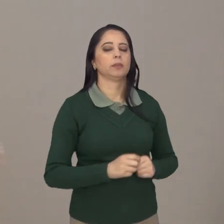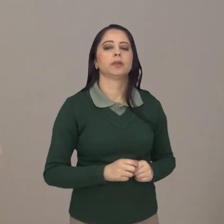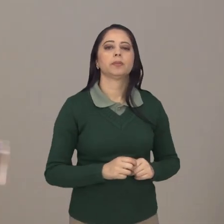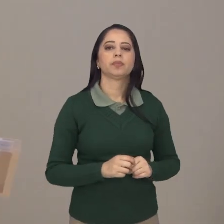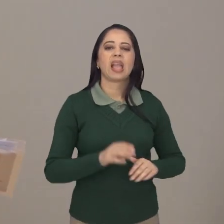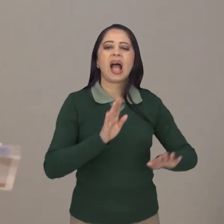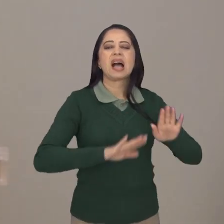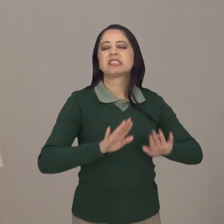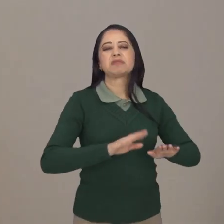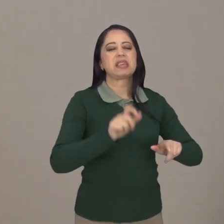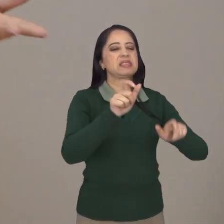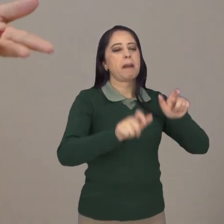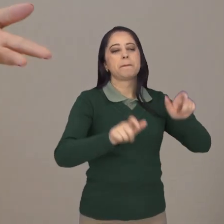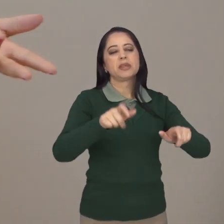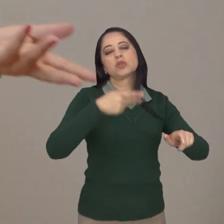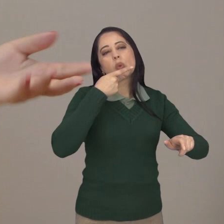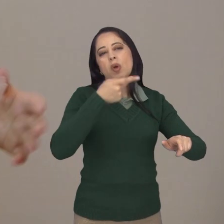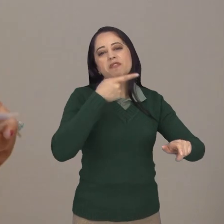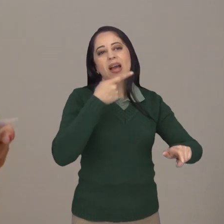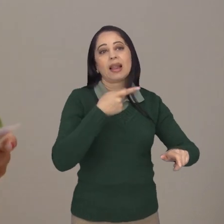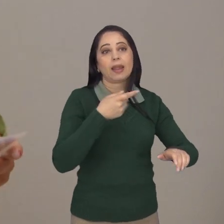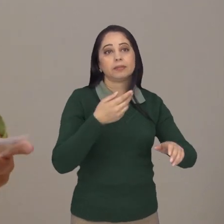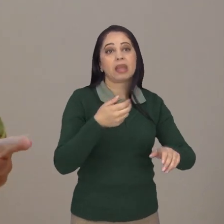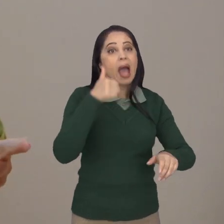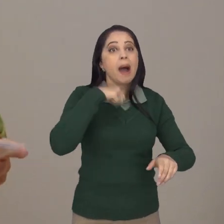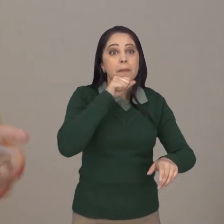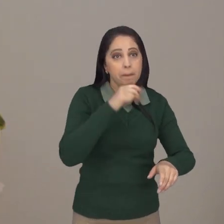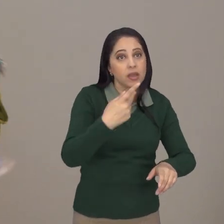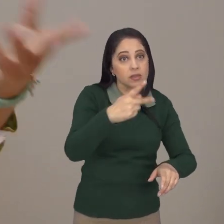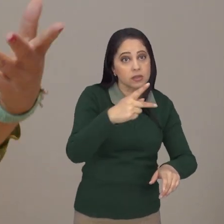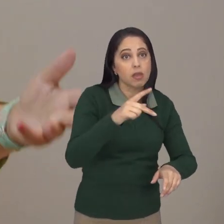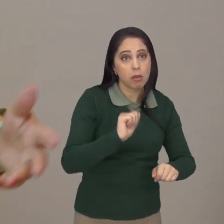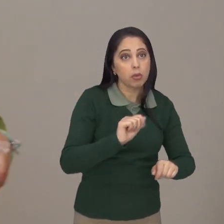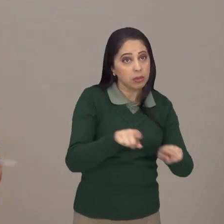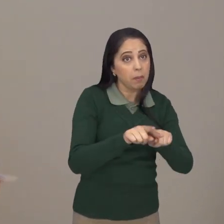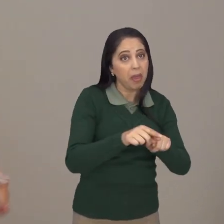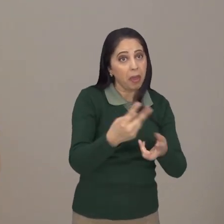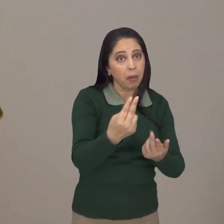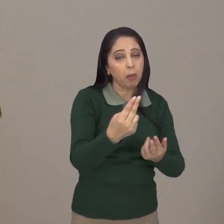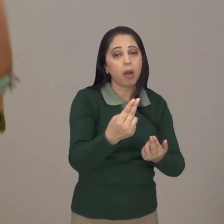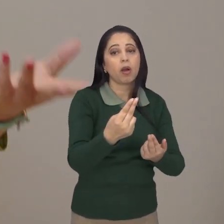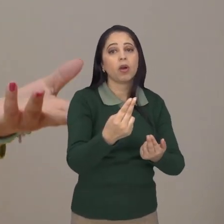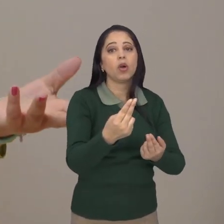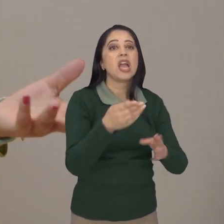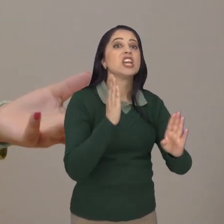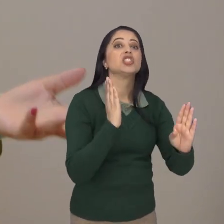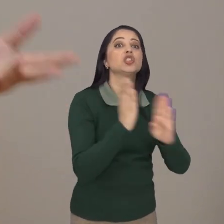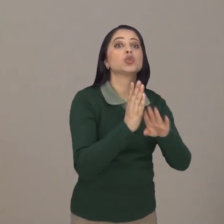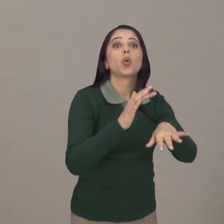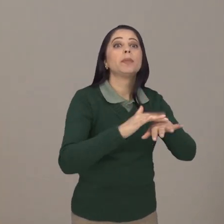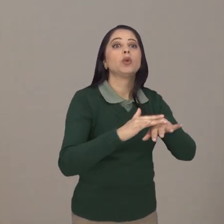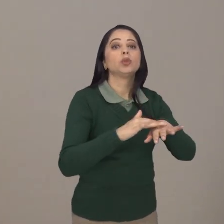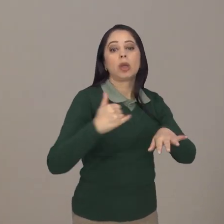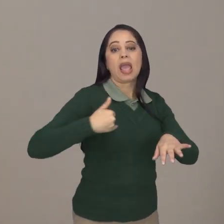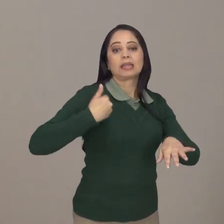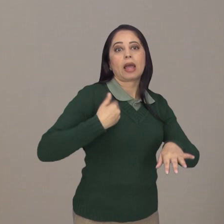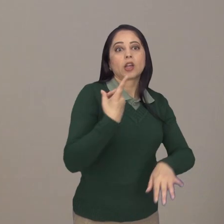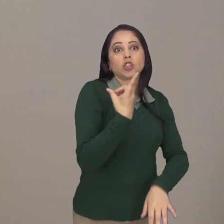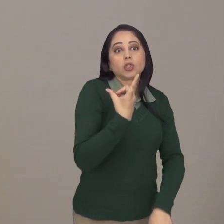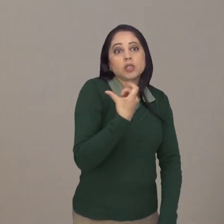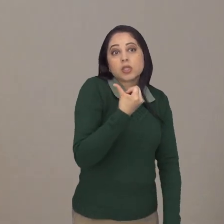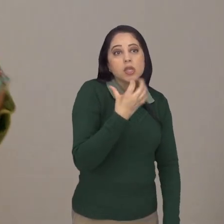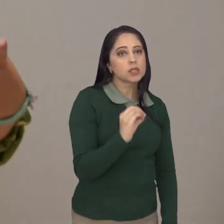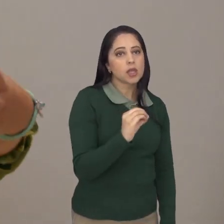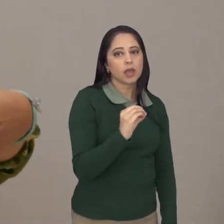ouvir as pessoas falarem, nossa, no caso da sua mãe mesmo, que você contou no intervalo, né, durante os bastidores, que descobriu a celíaca com 60